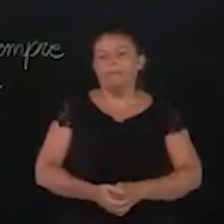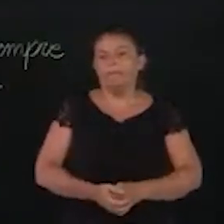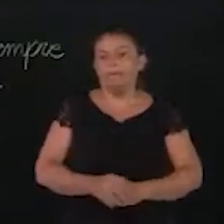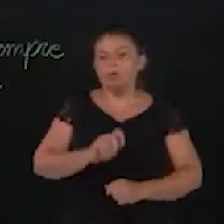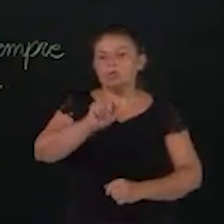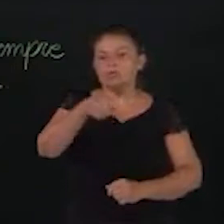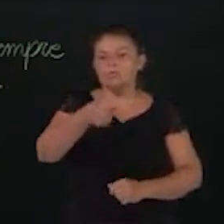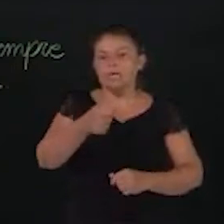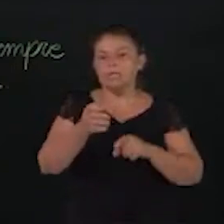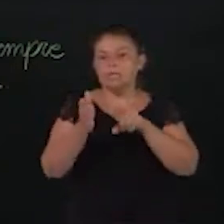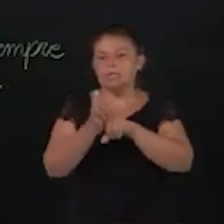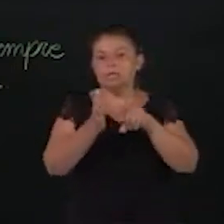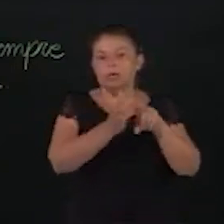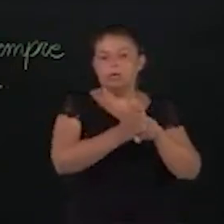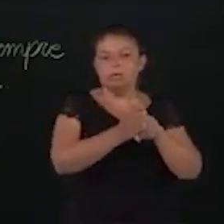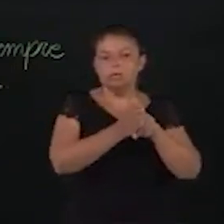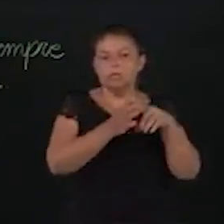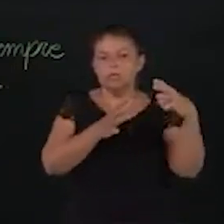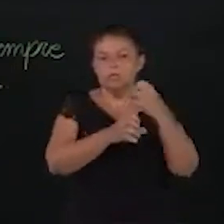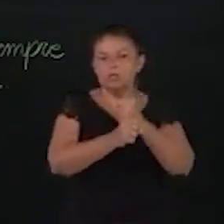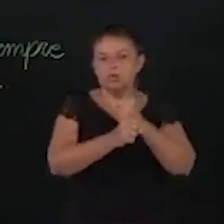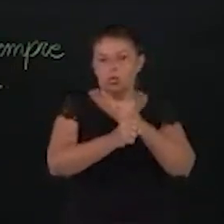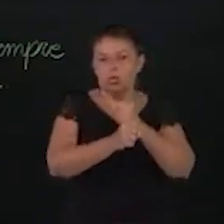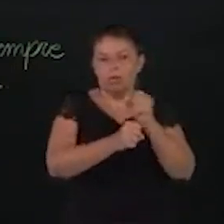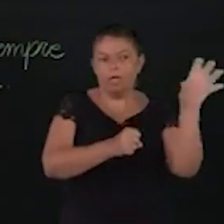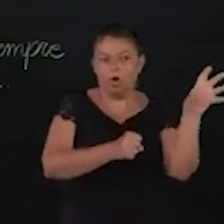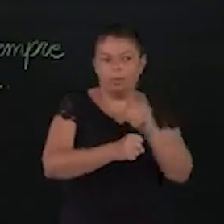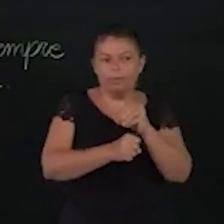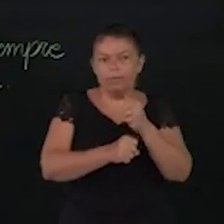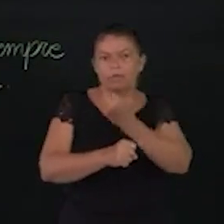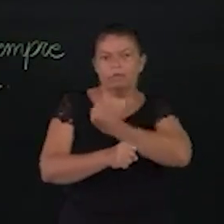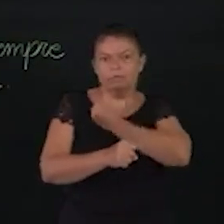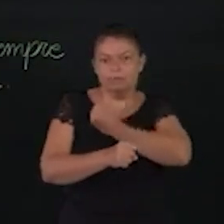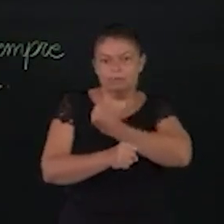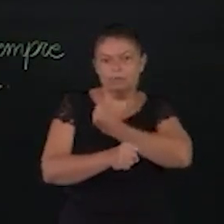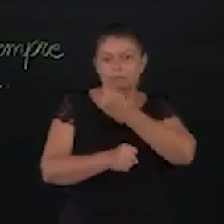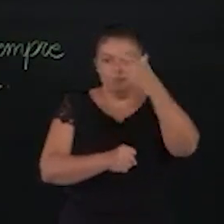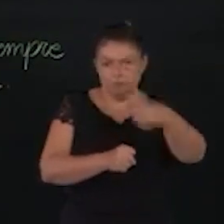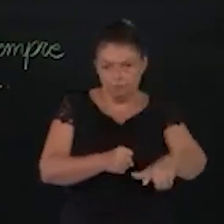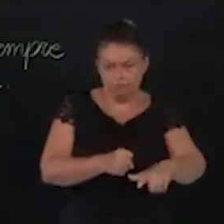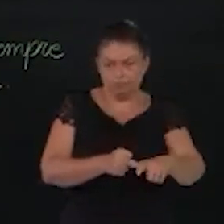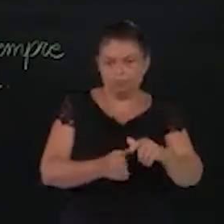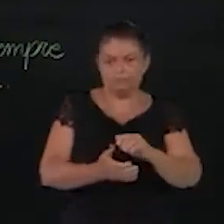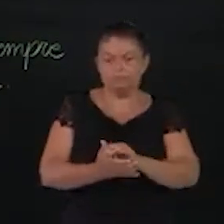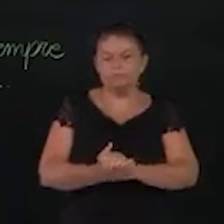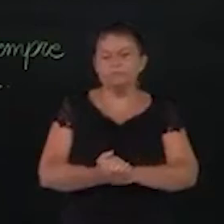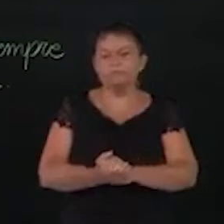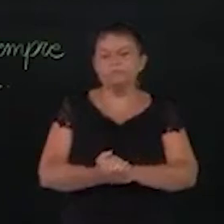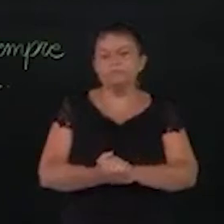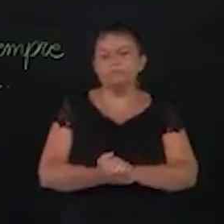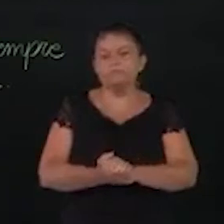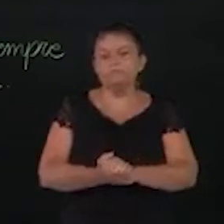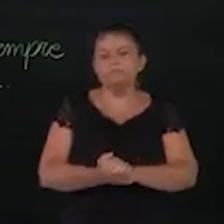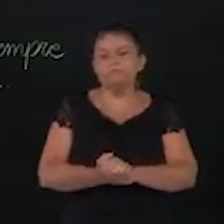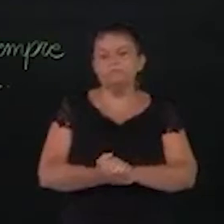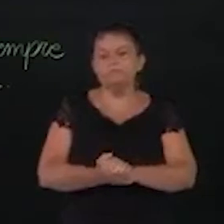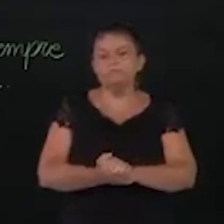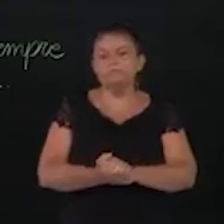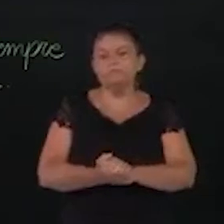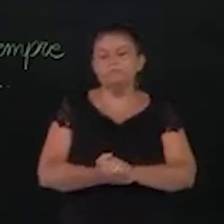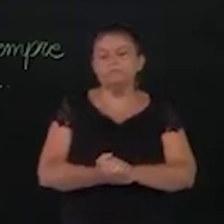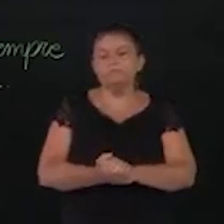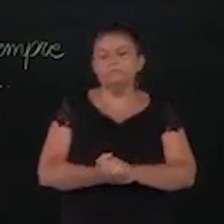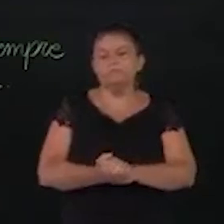Sinais iguais, soma e repete o sinal. Sinais iguais, soma e repete o sinal. Tá